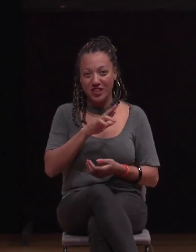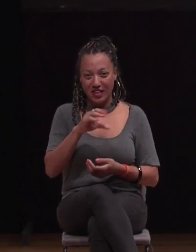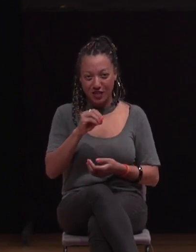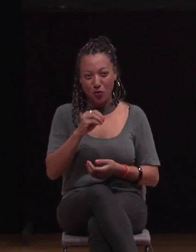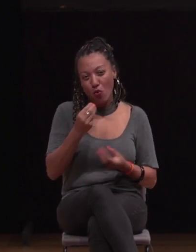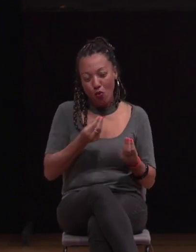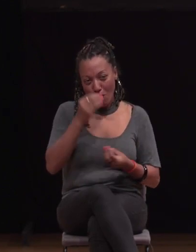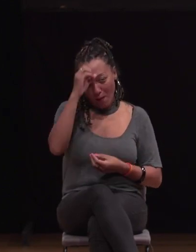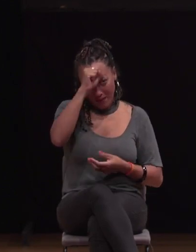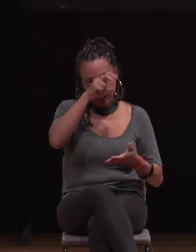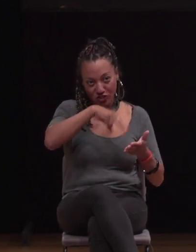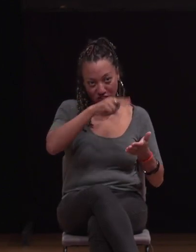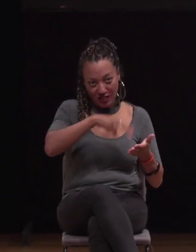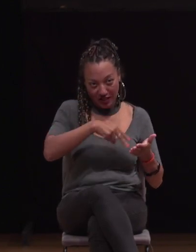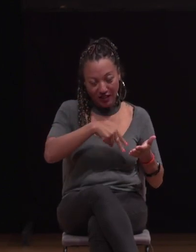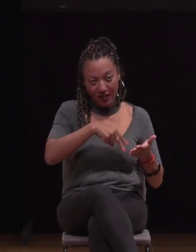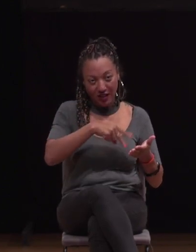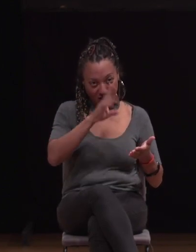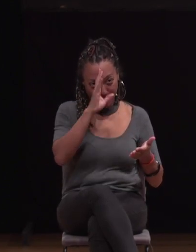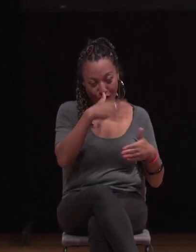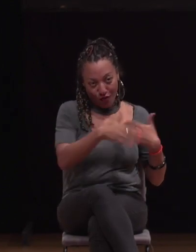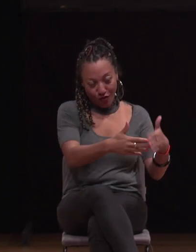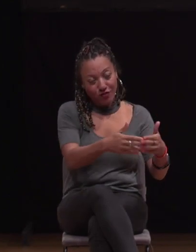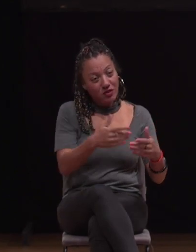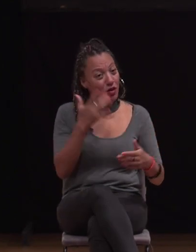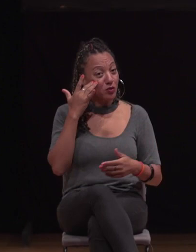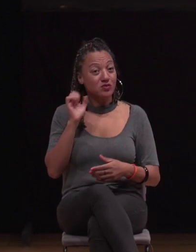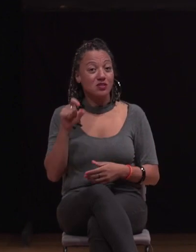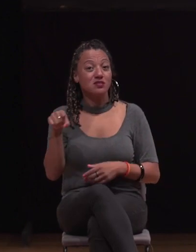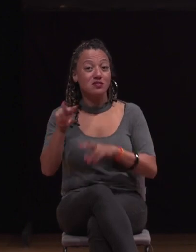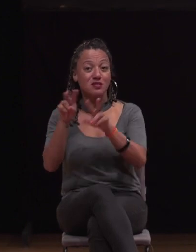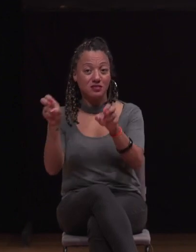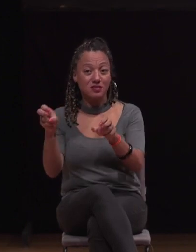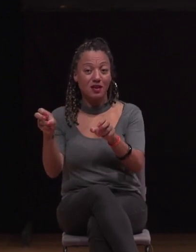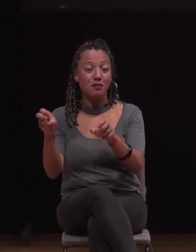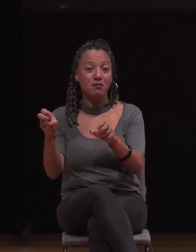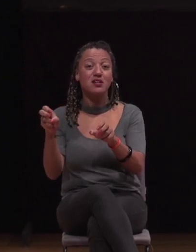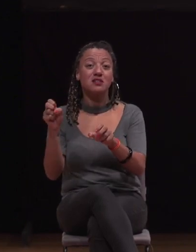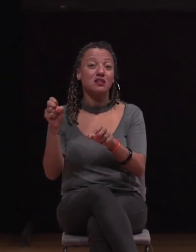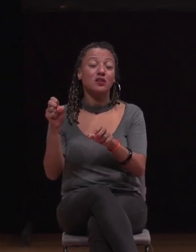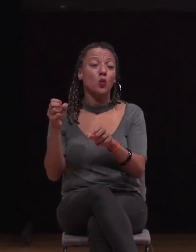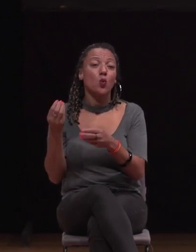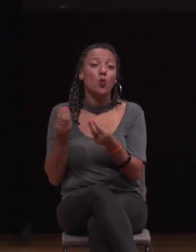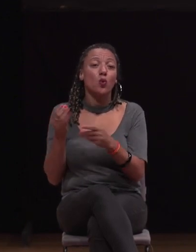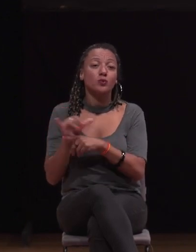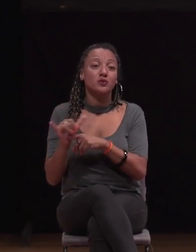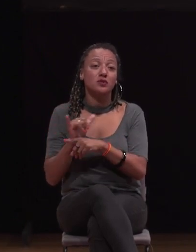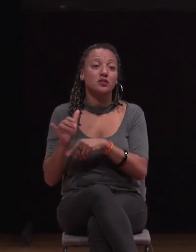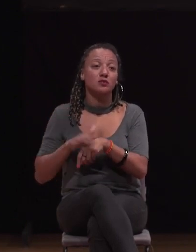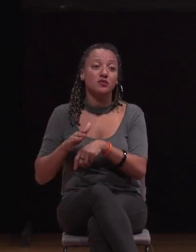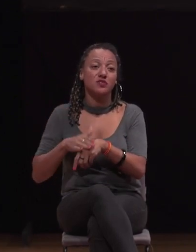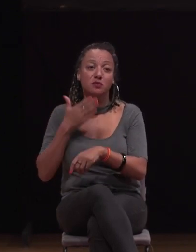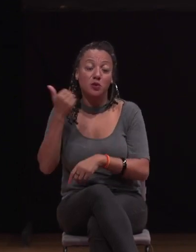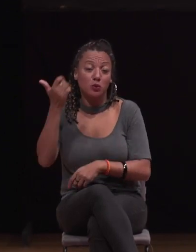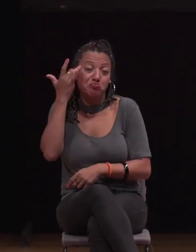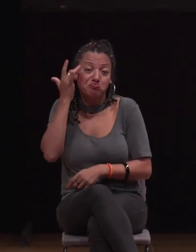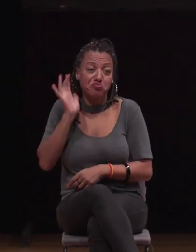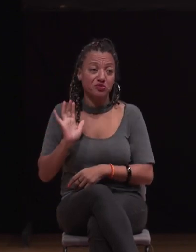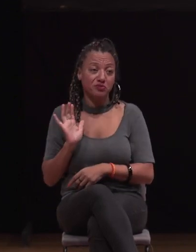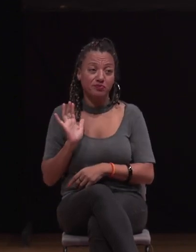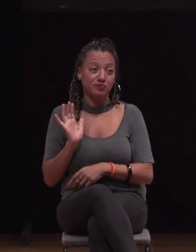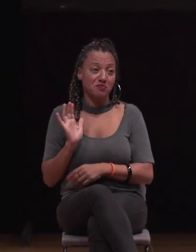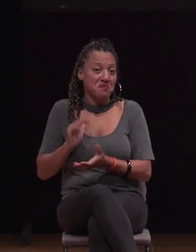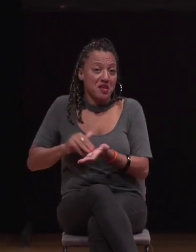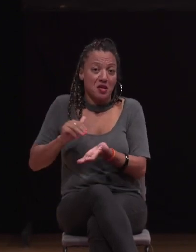acho que a gente precisava pensar mais sobre essas questões. Precisava pensar mais o que fazer, né? O que a